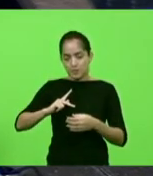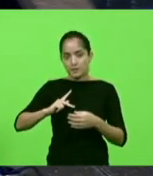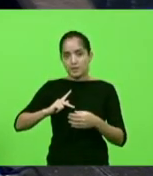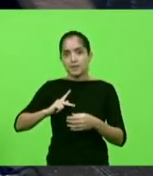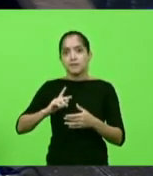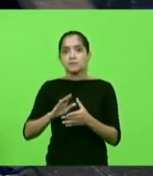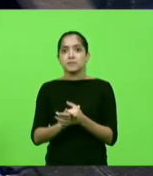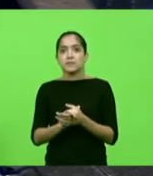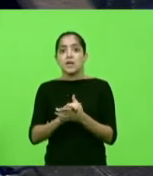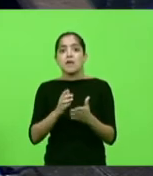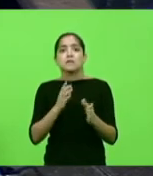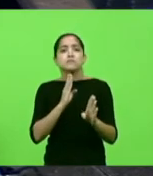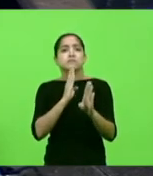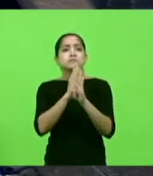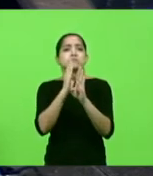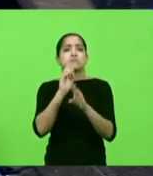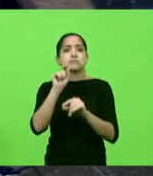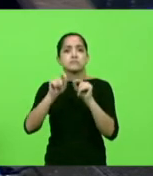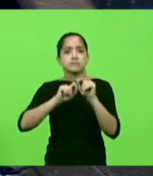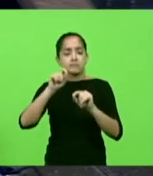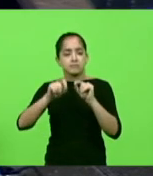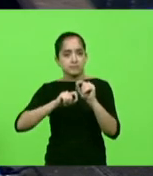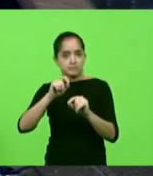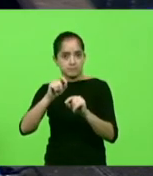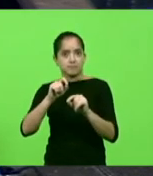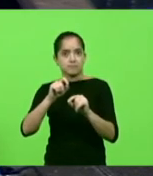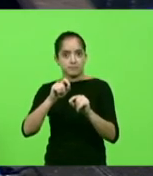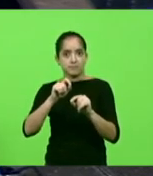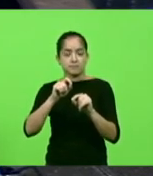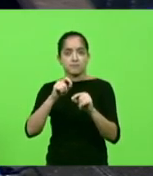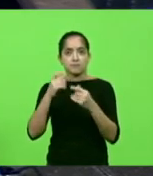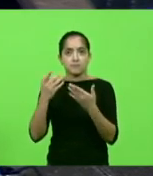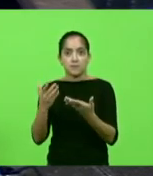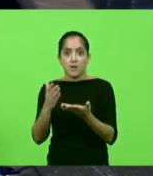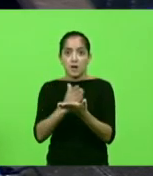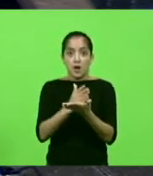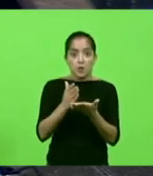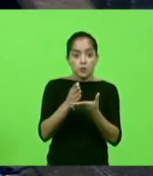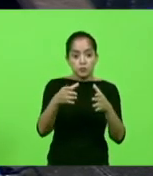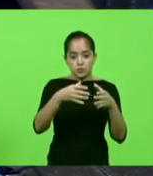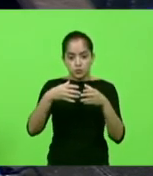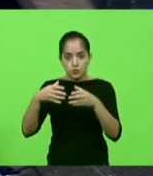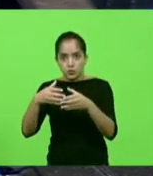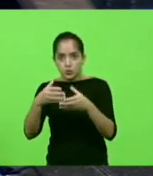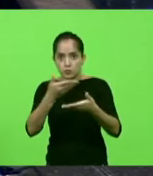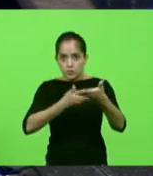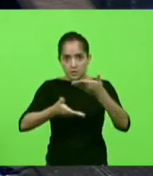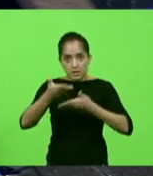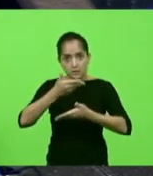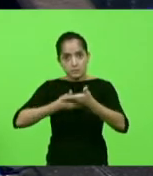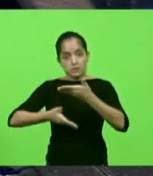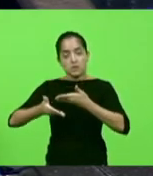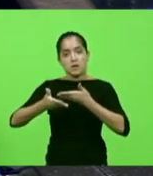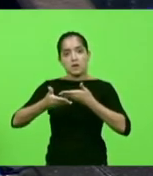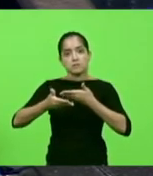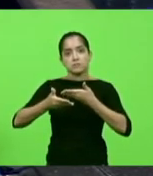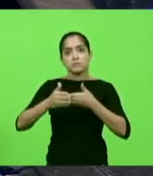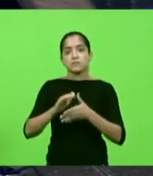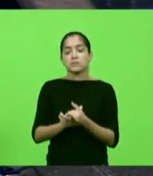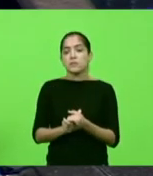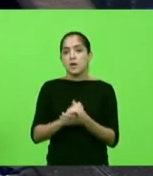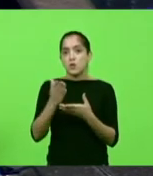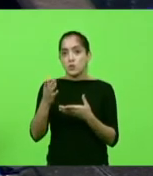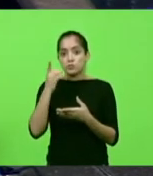direita descobriu os prazeres de ter um caso de amor com algumas corporações. A sedução é muito simples. O